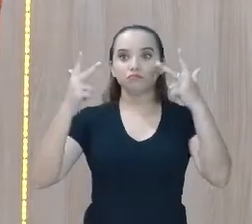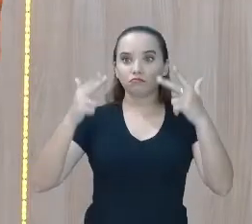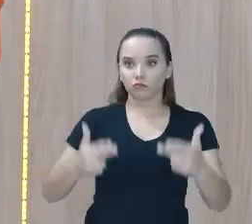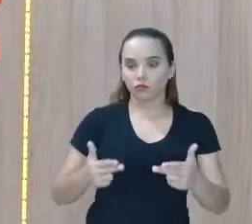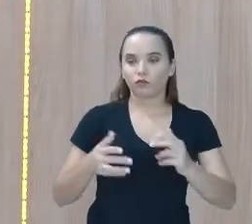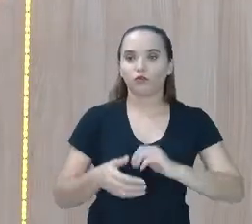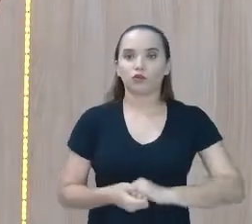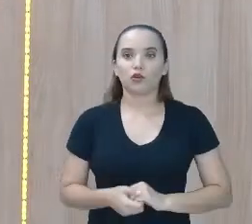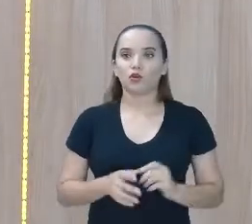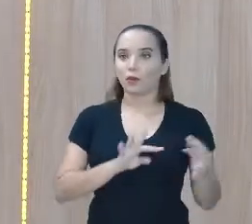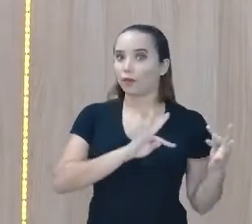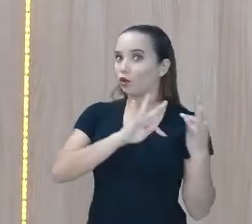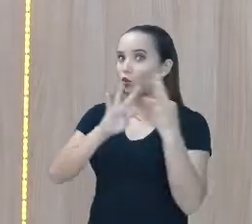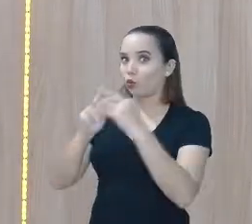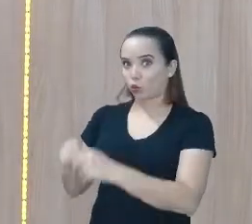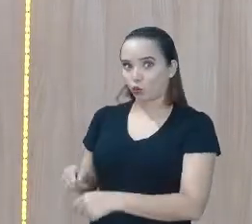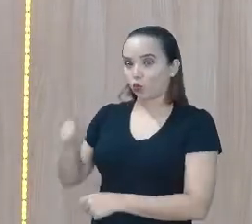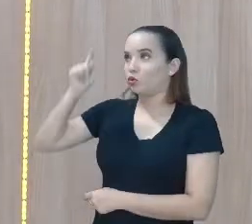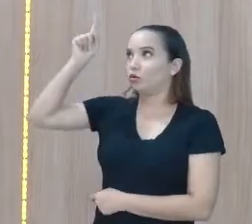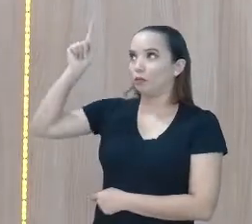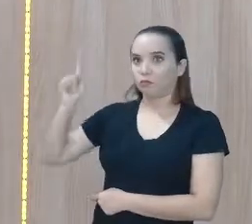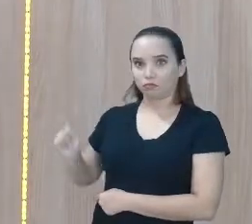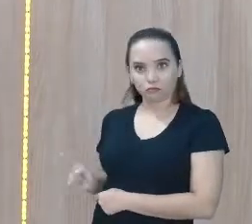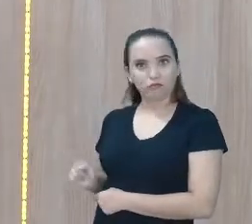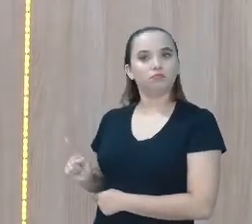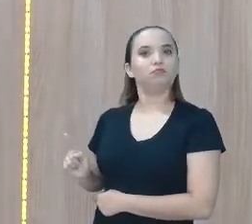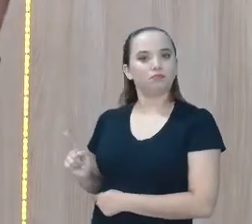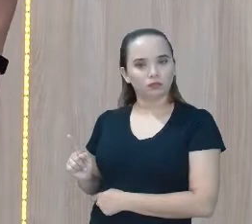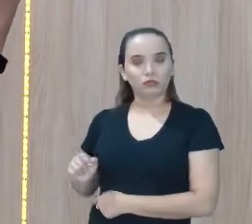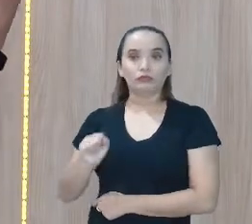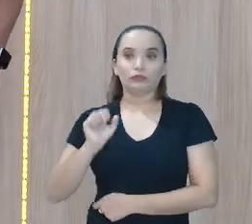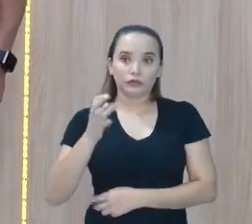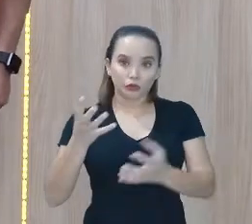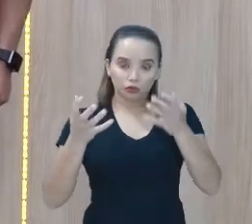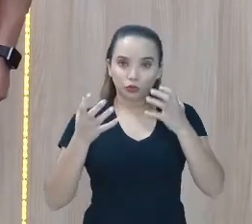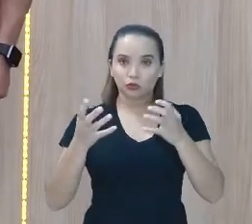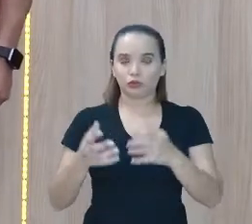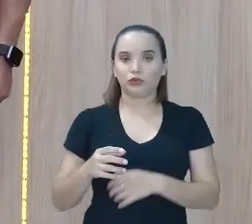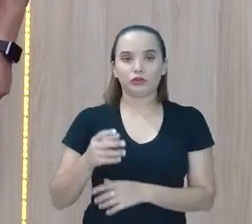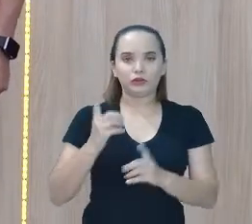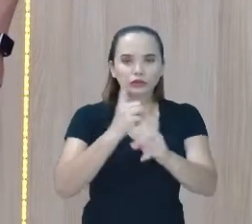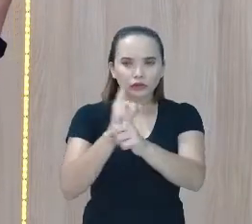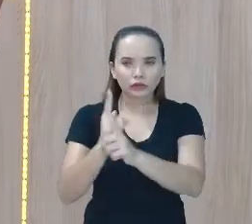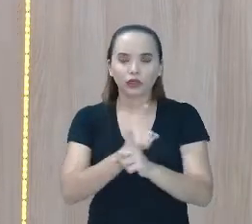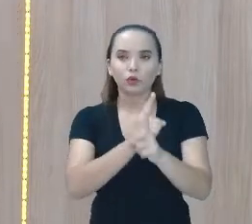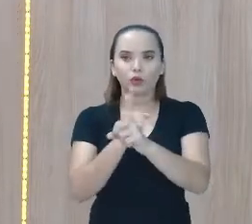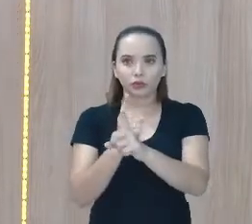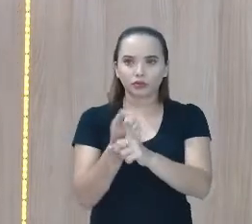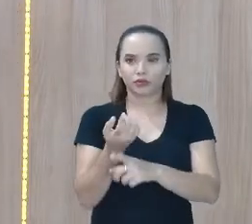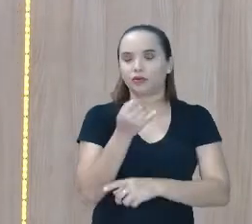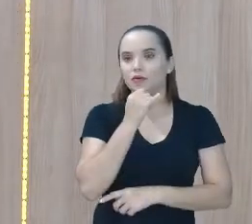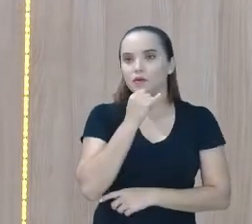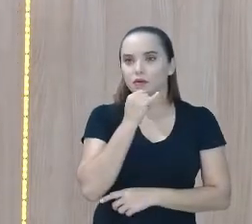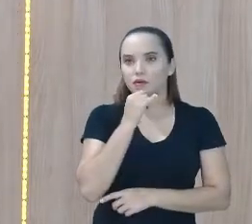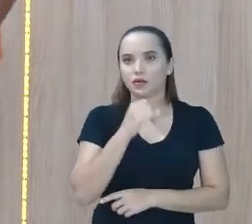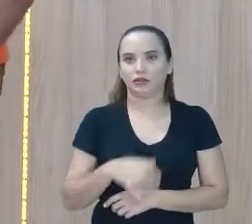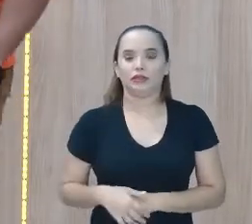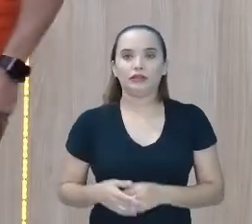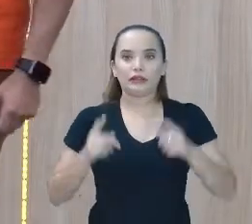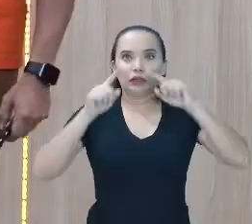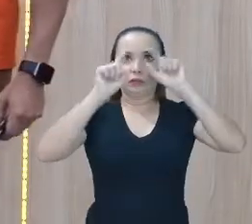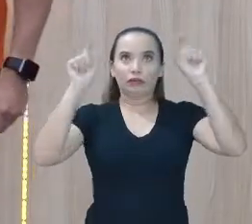serve para todos os outros, tá bom? Então, se eu quiser encontrar aí os elementos da linha